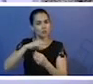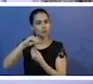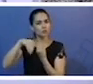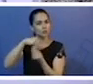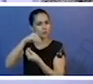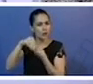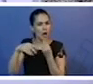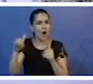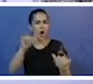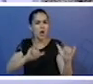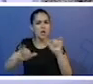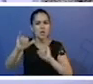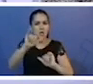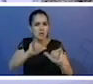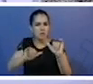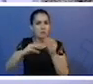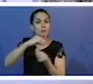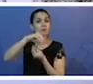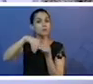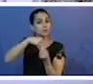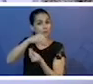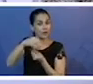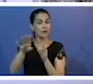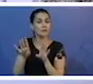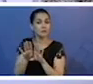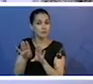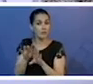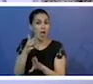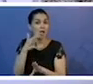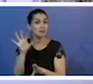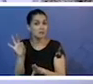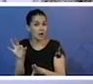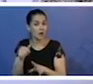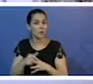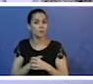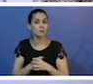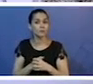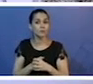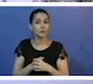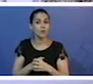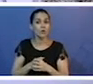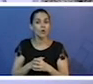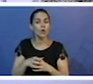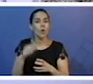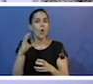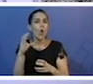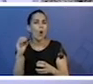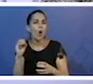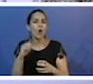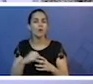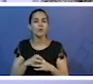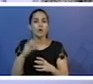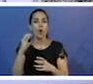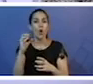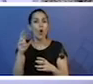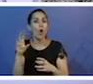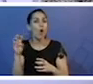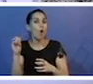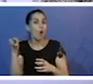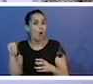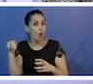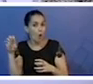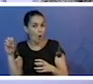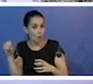elementos químicos na sua composição. Esses elementos podem ser o cobre, o cromo, entre outros. Os